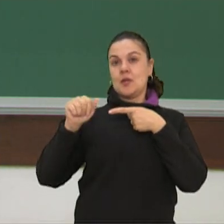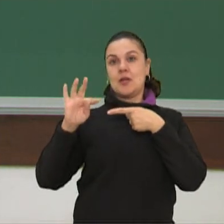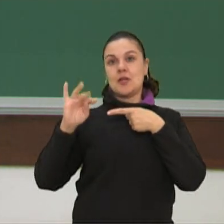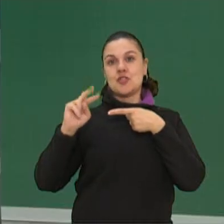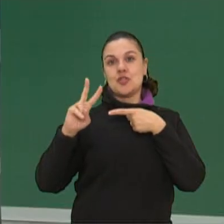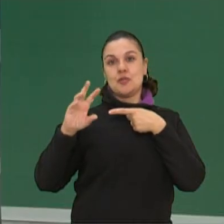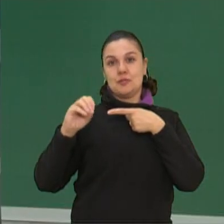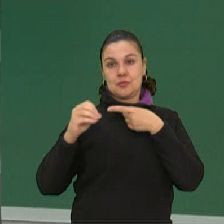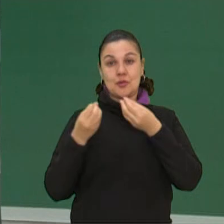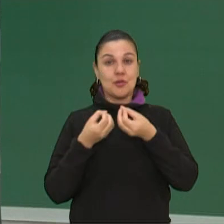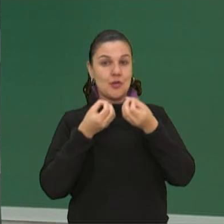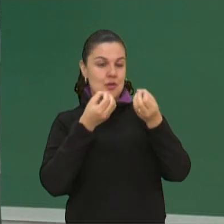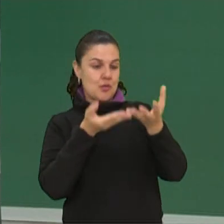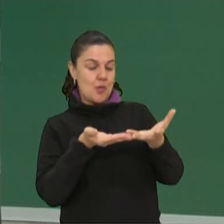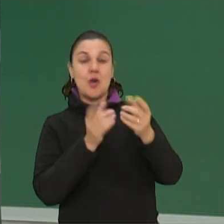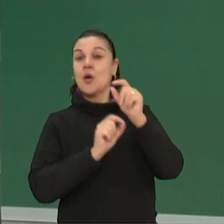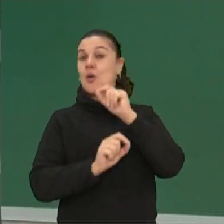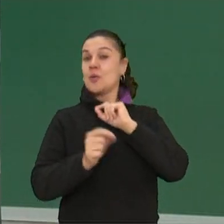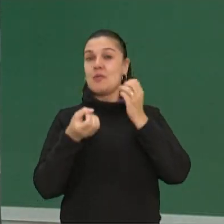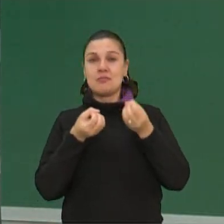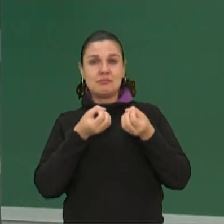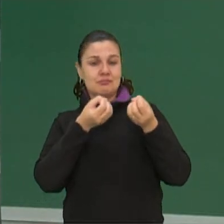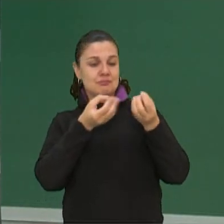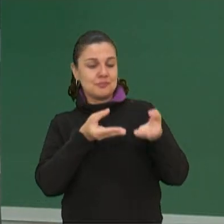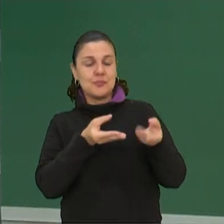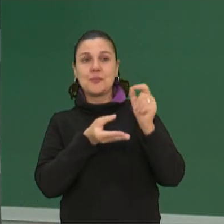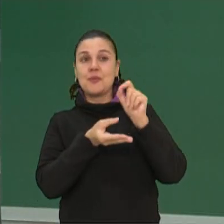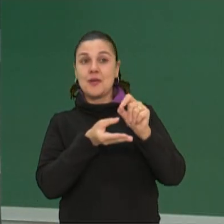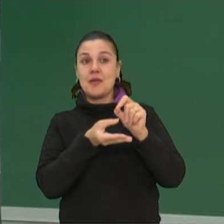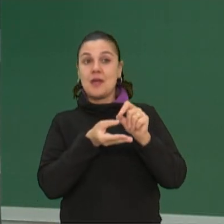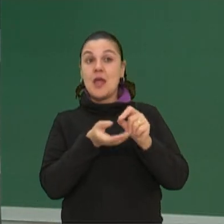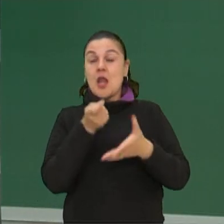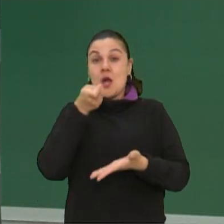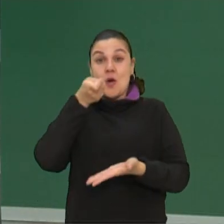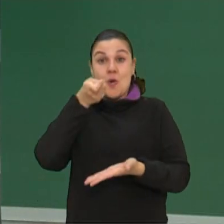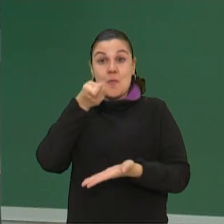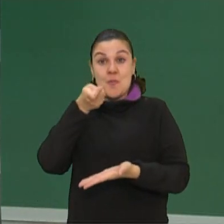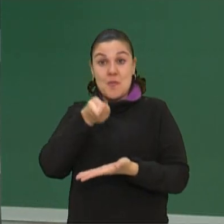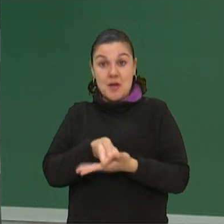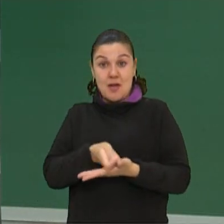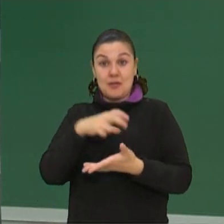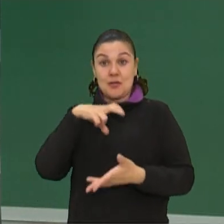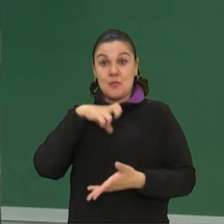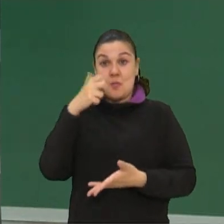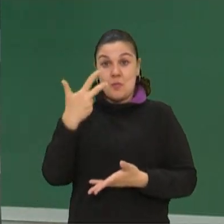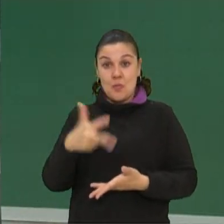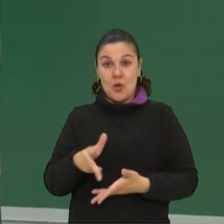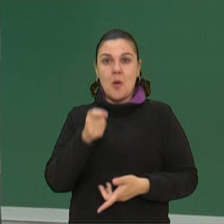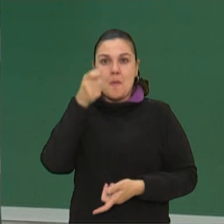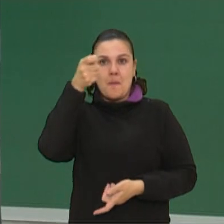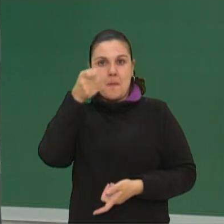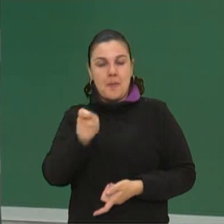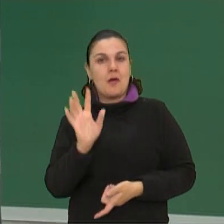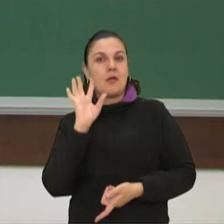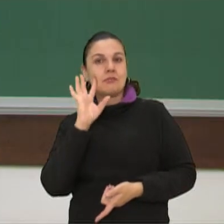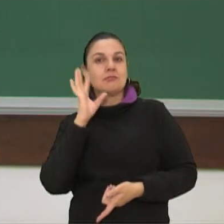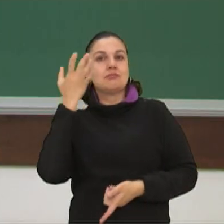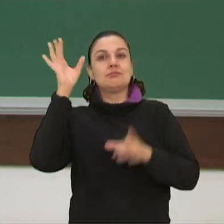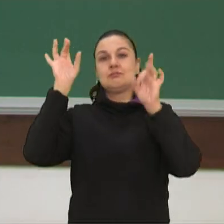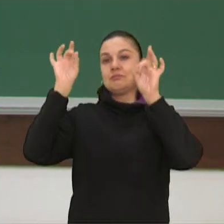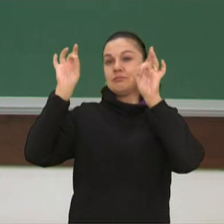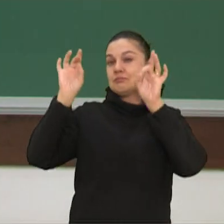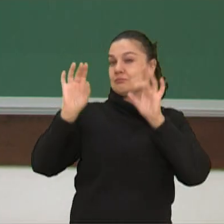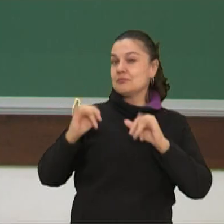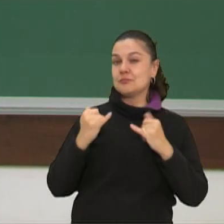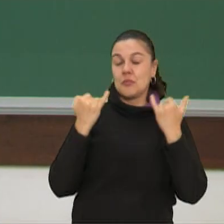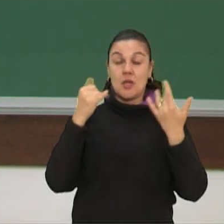os donativos propriamente ditos, que eram uma exigência da coroa para pagar despesas de ocasiões